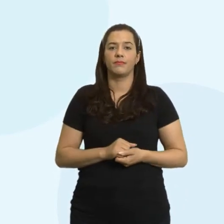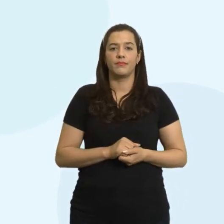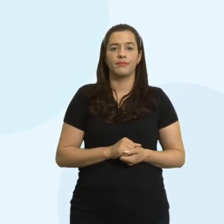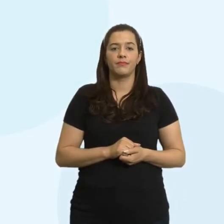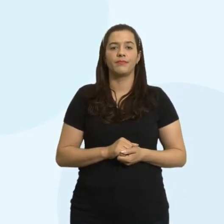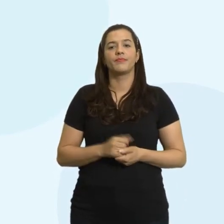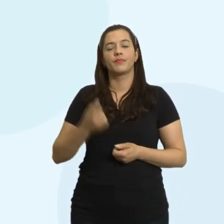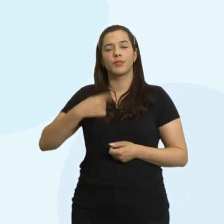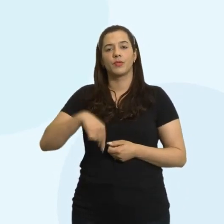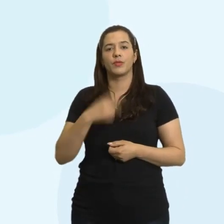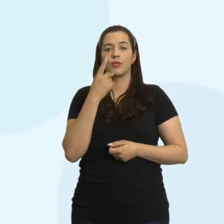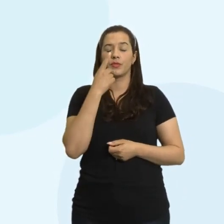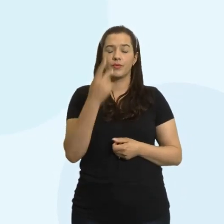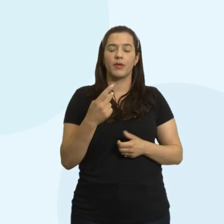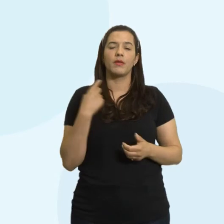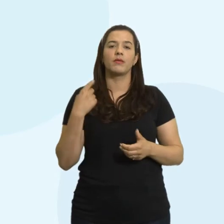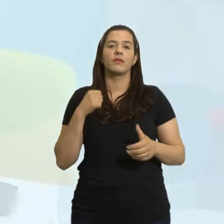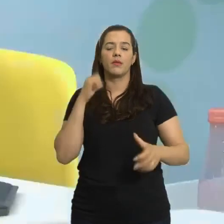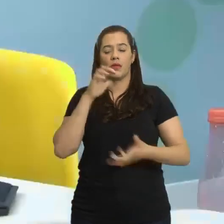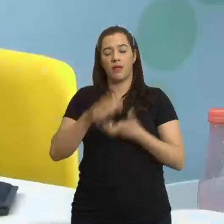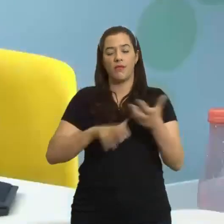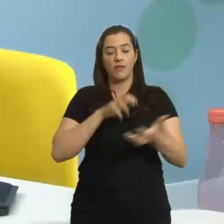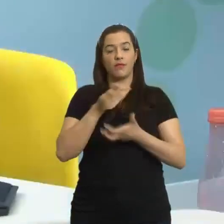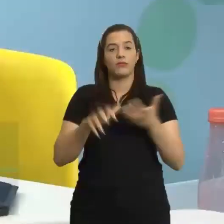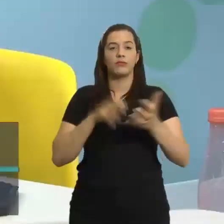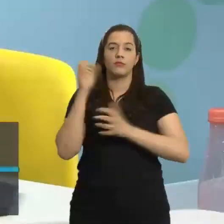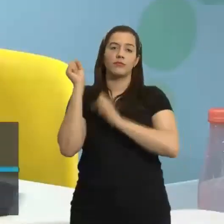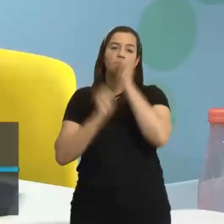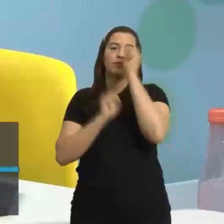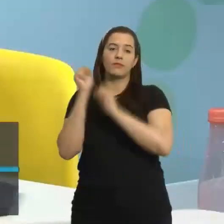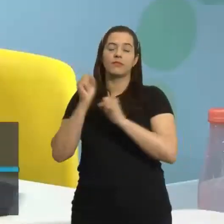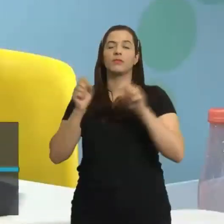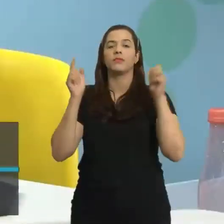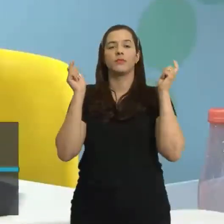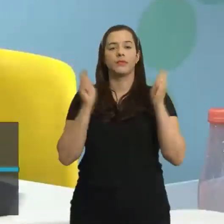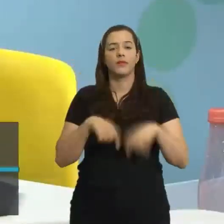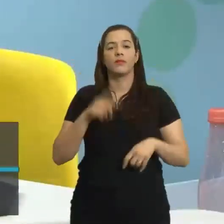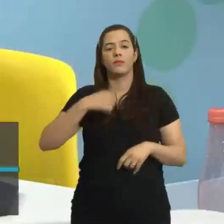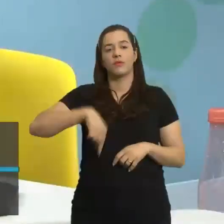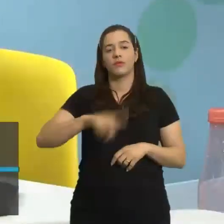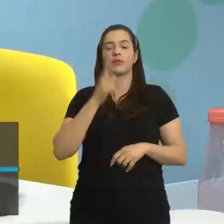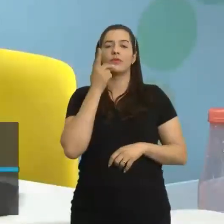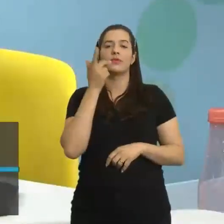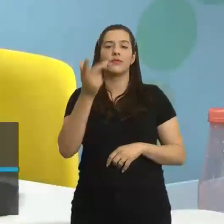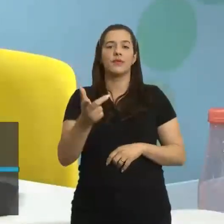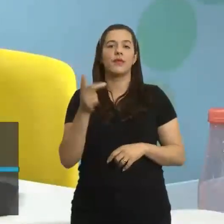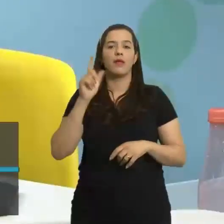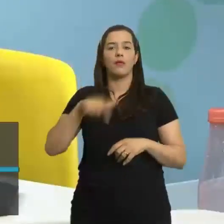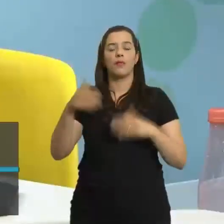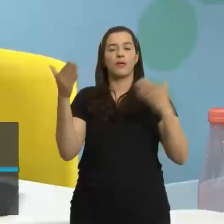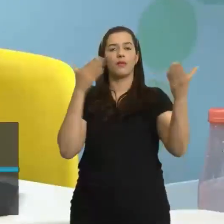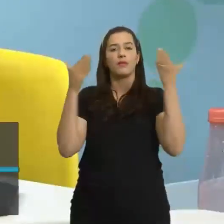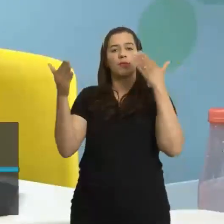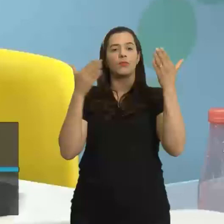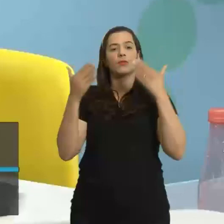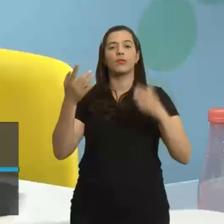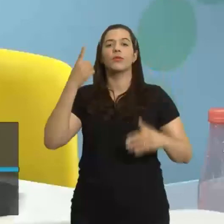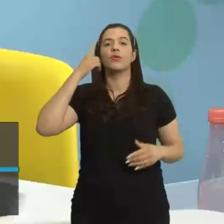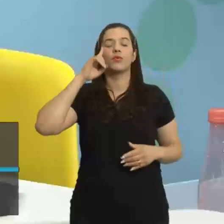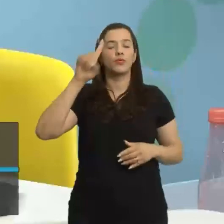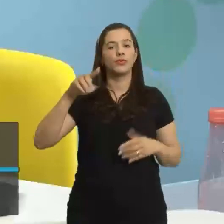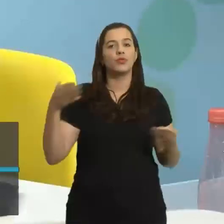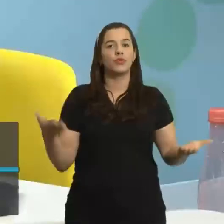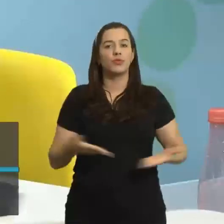gente fala na Revolução Industrial, nós podemos mencionar, fazer um paralelo com o dia a dia de